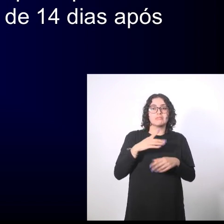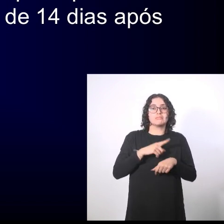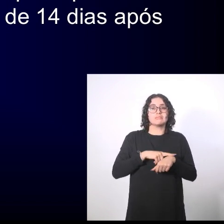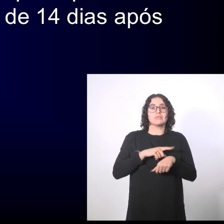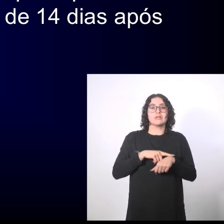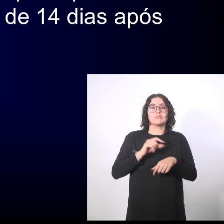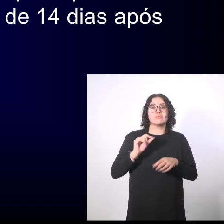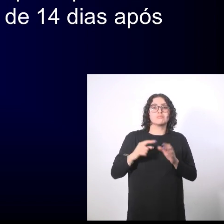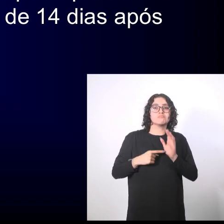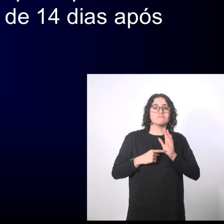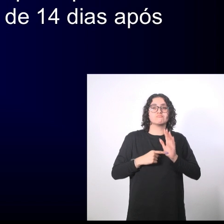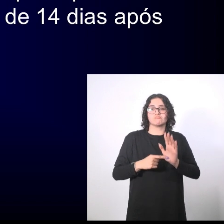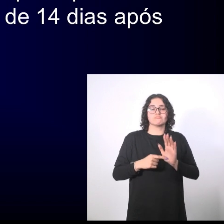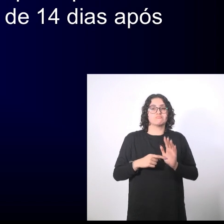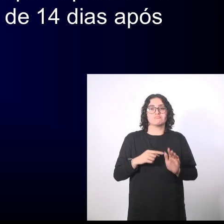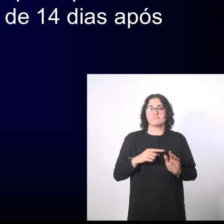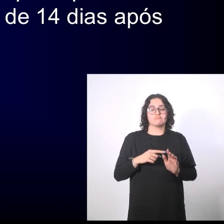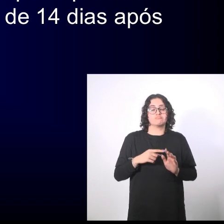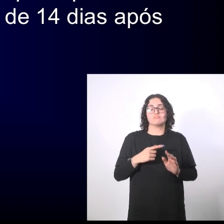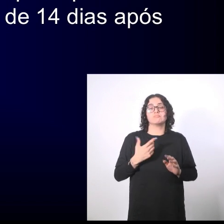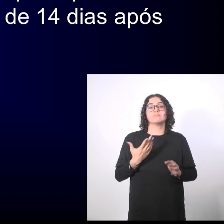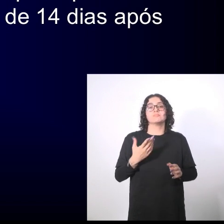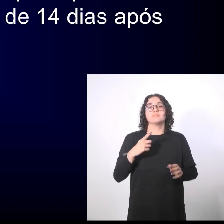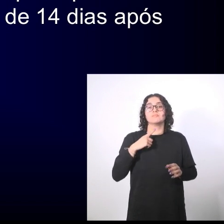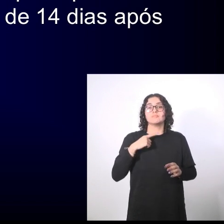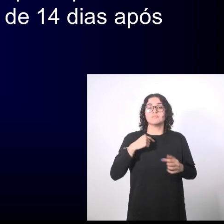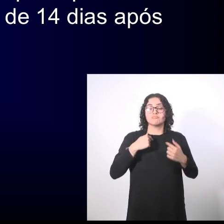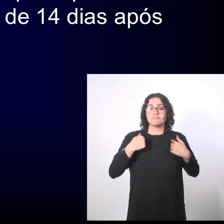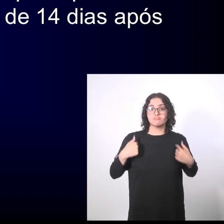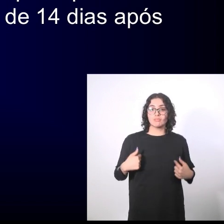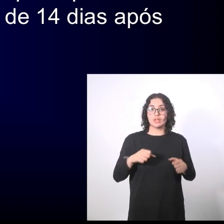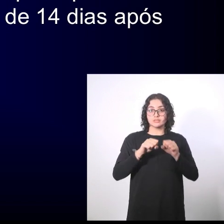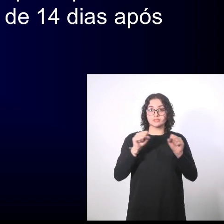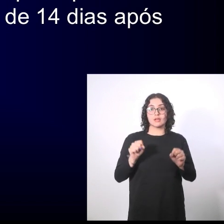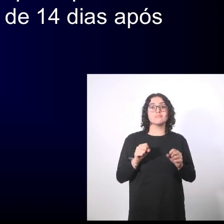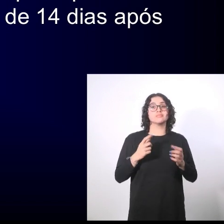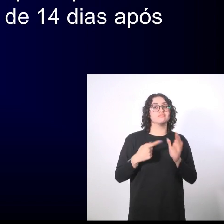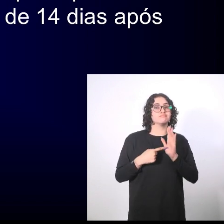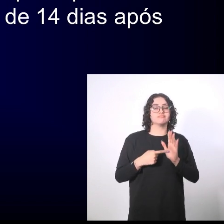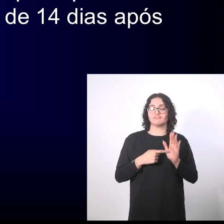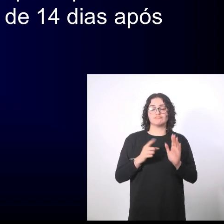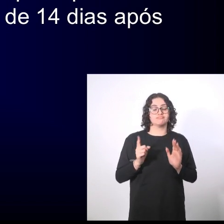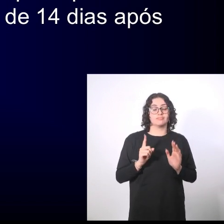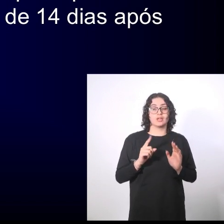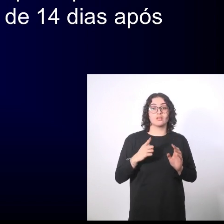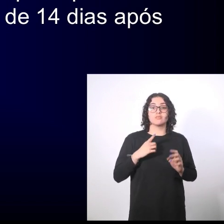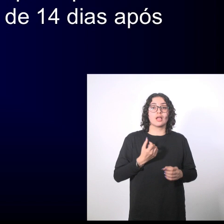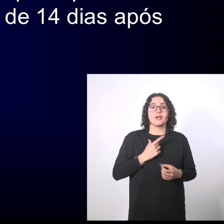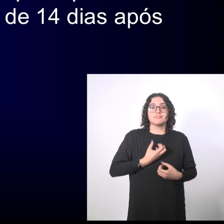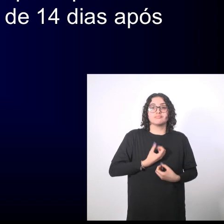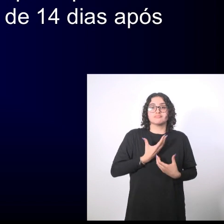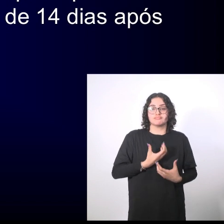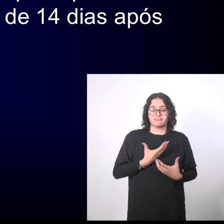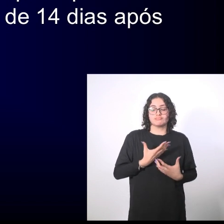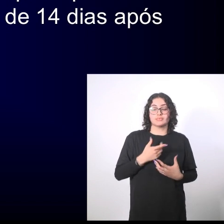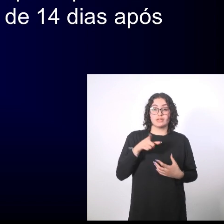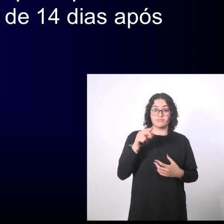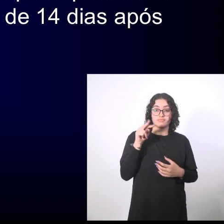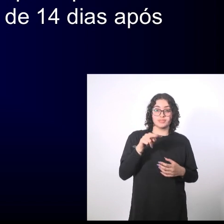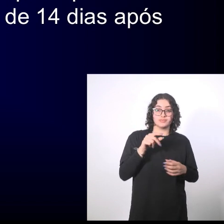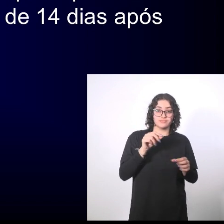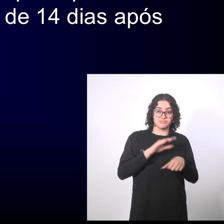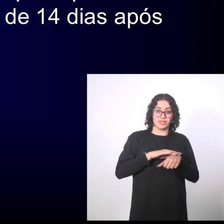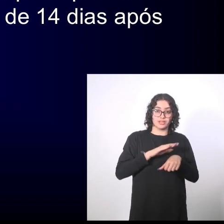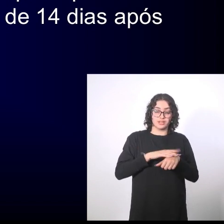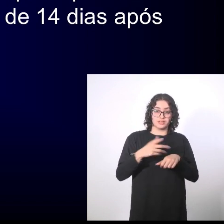se apresentou na sua plenitude ao nosso sistema imune. Então, ele ainda não está totalmente alerta. Se nessa janela você faz